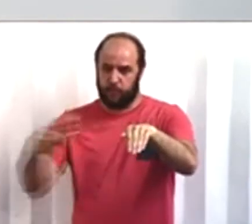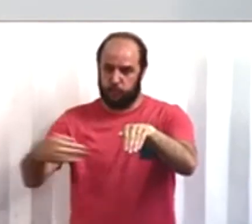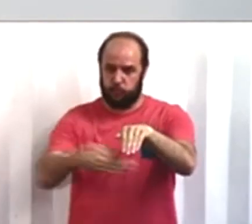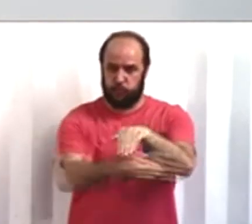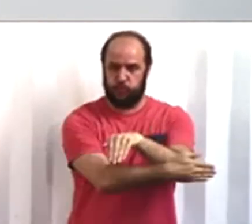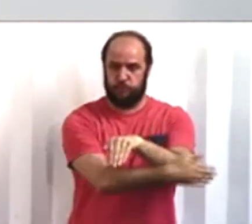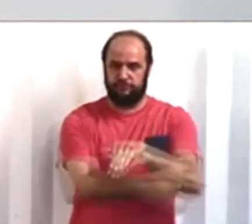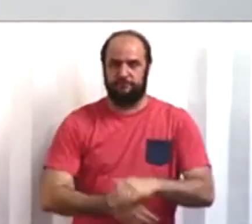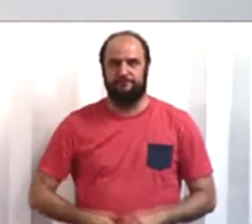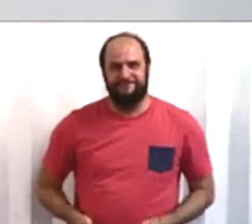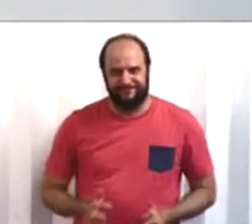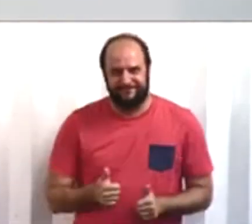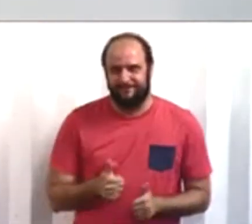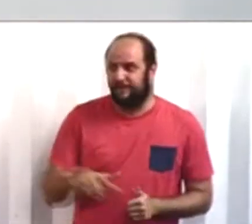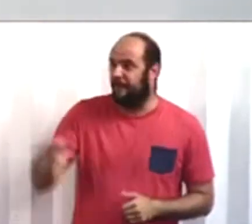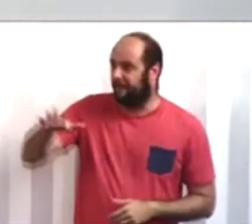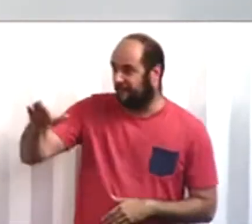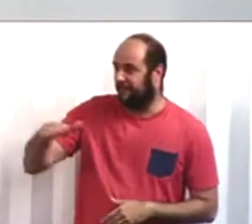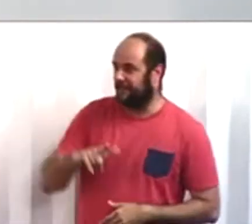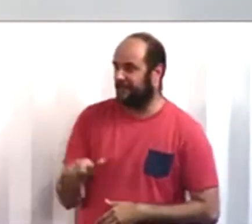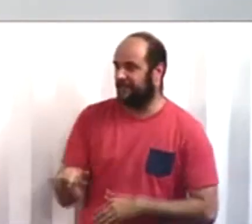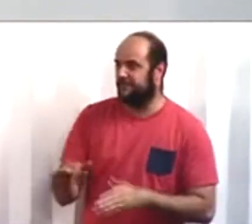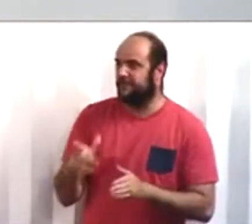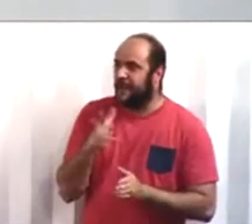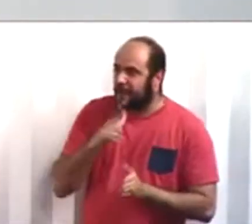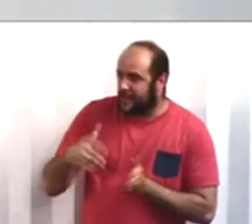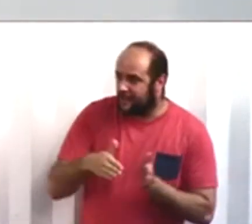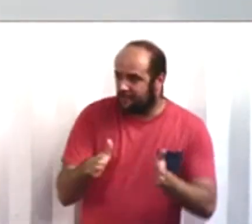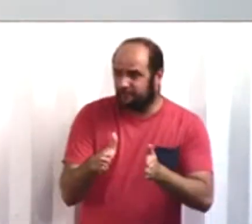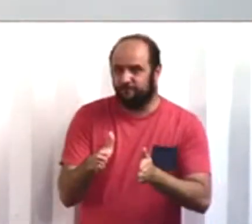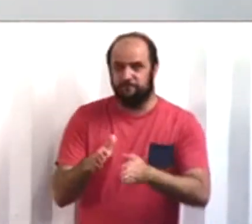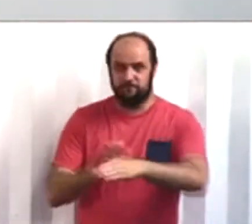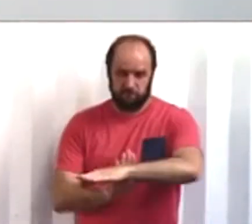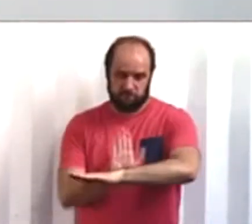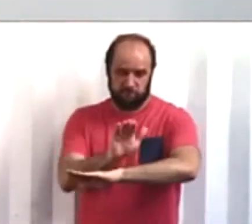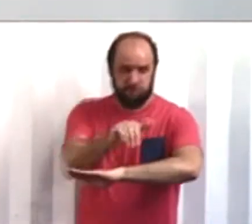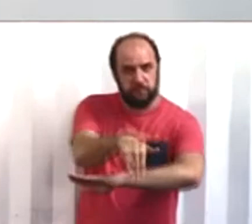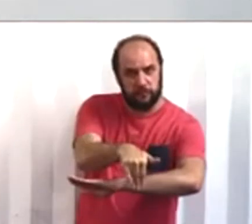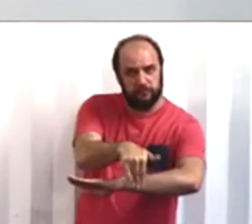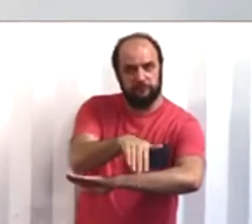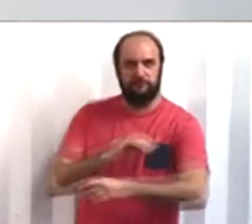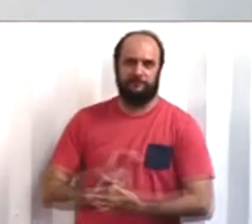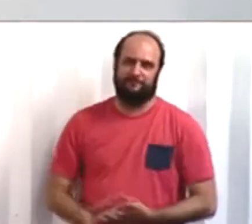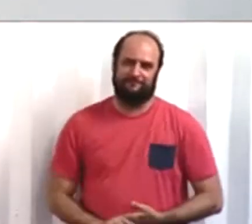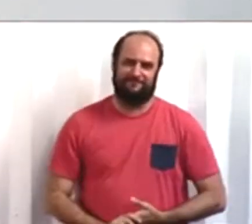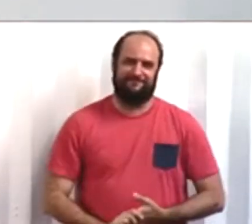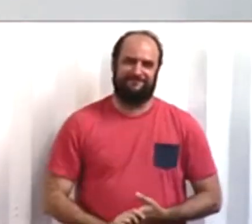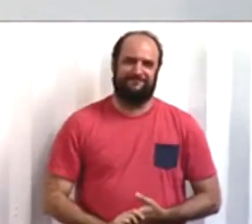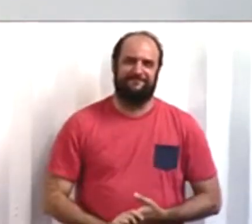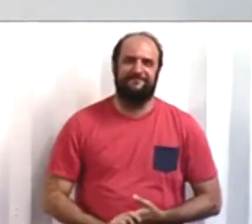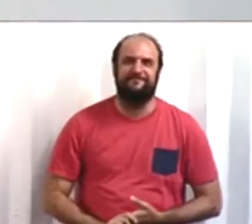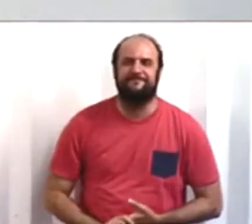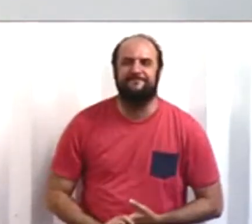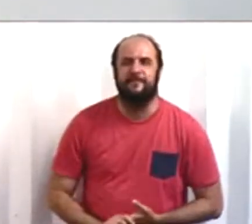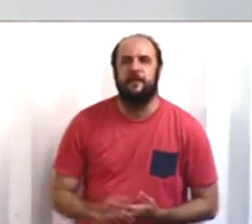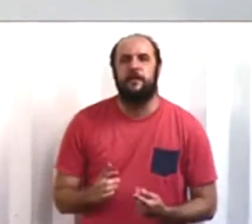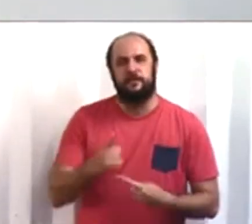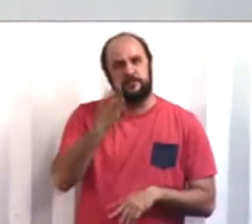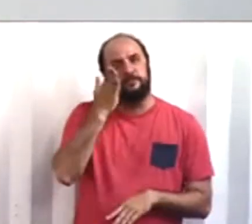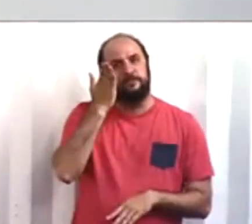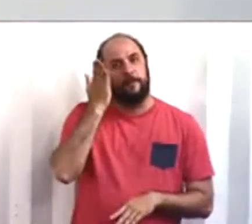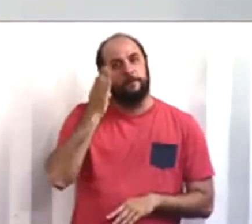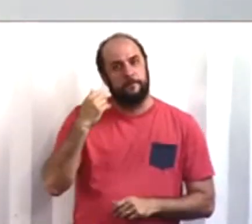com os papéis aqui, uma estrada e um rio no meio e então uma ponte, porque você só